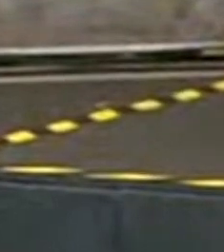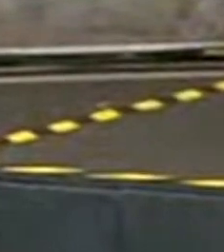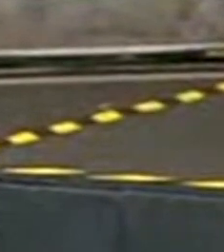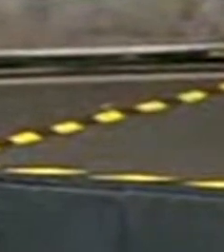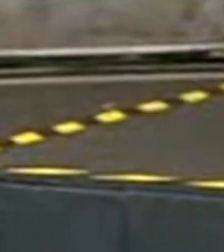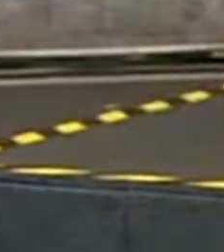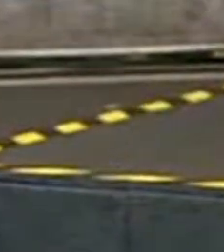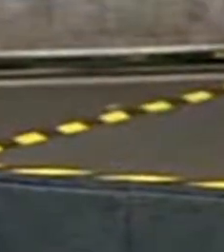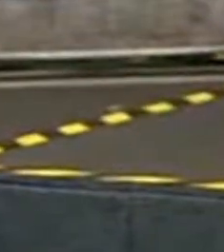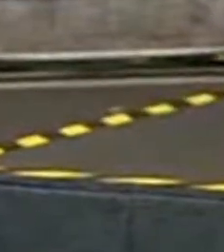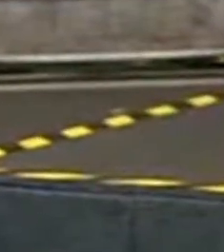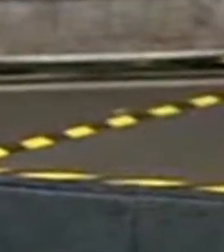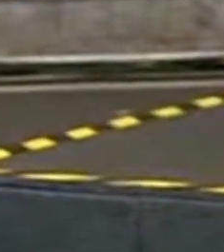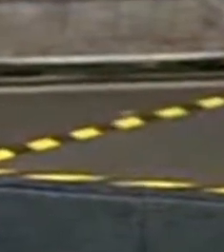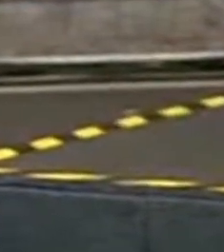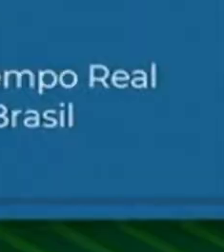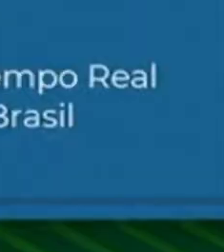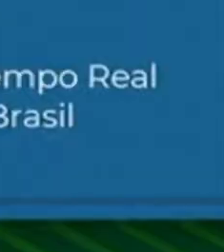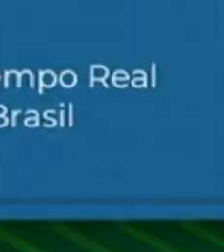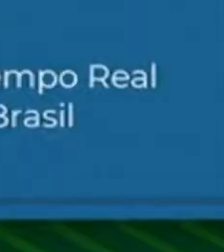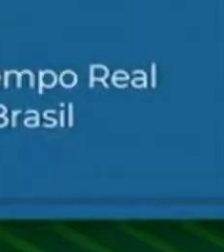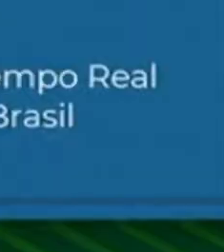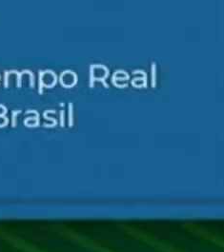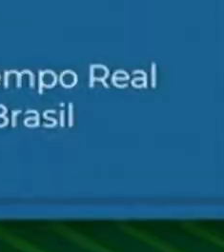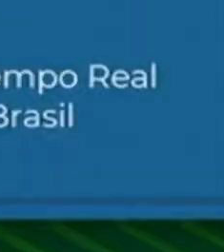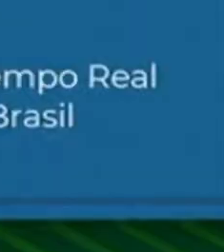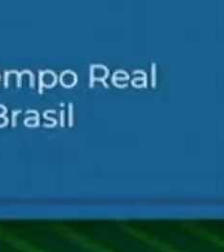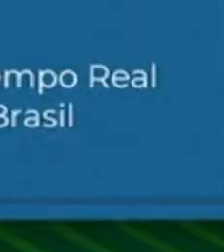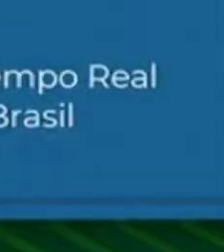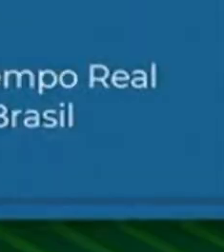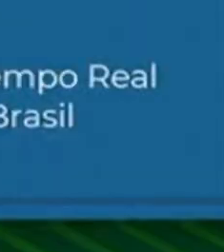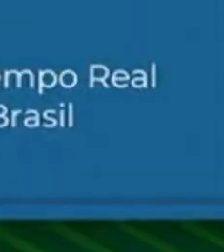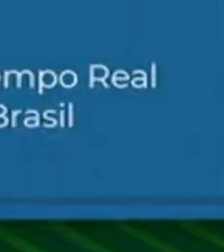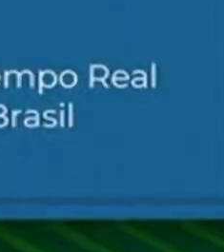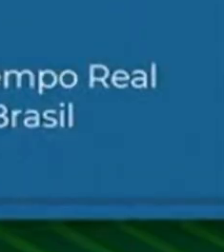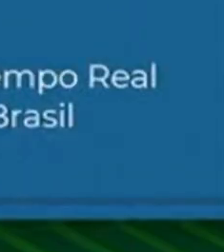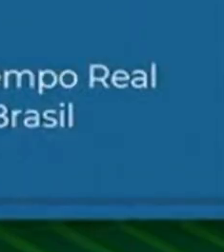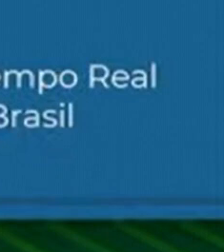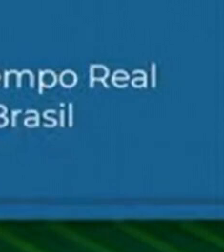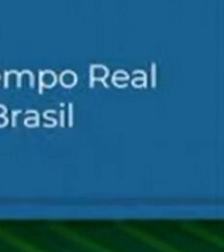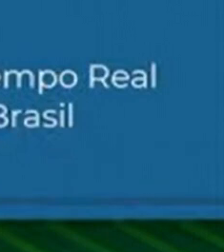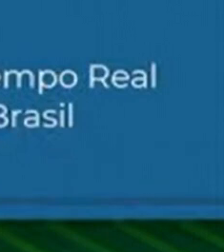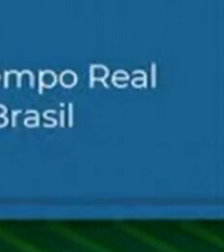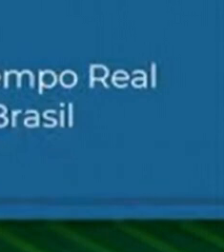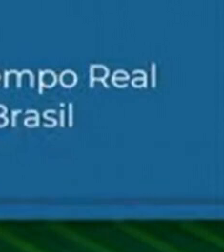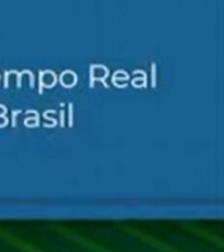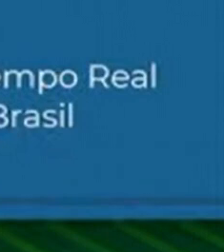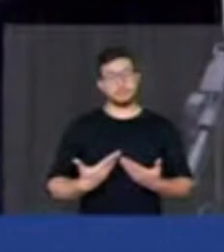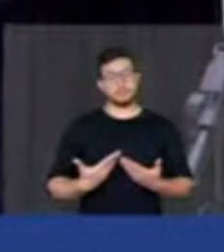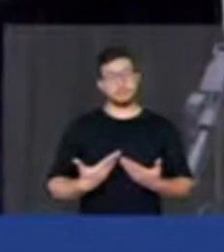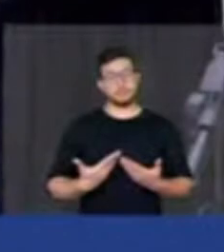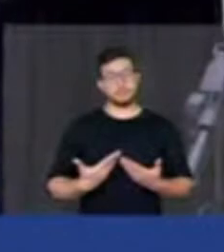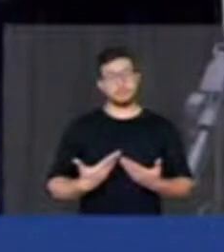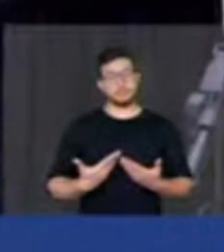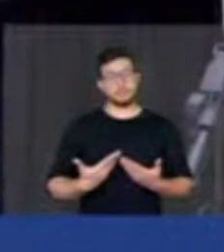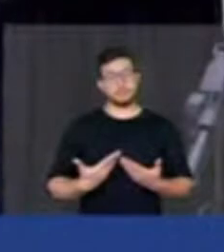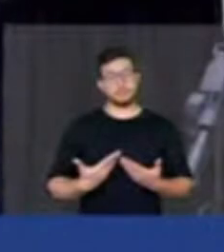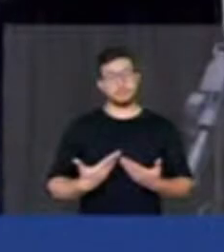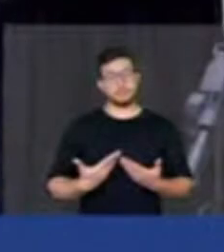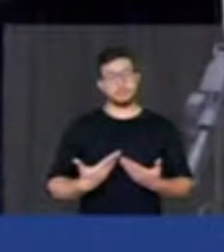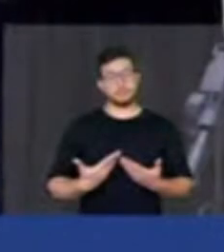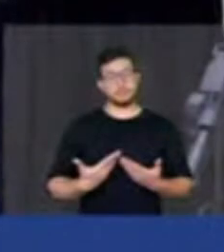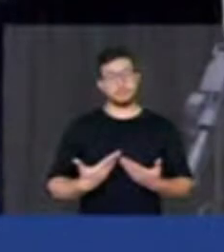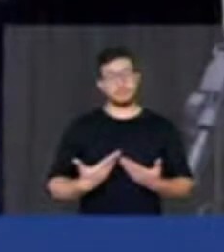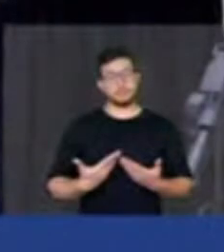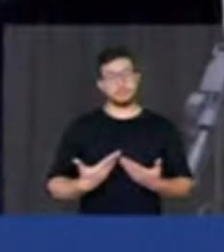Deputados isso é possível a partir de um QR Code onde o público por meio do celular pode acompanhar por exemplo entrevistas com